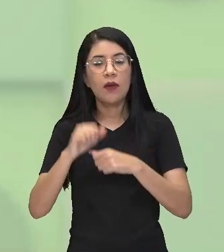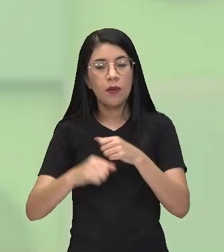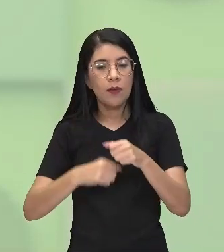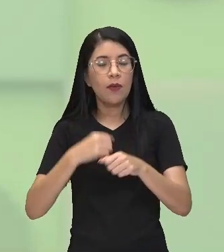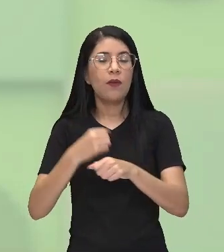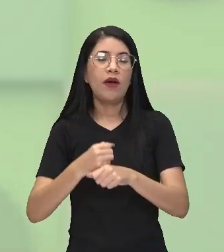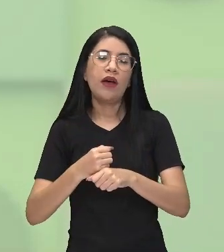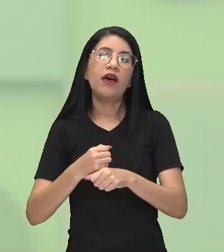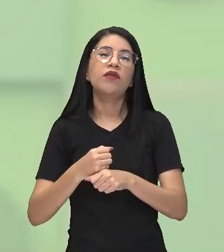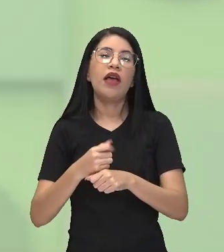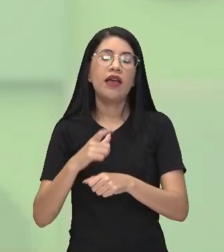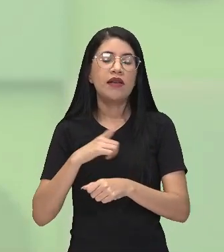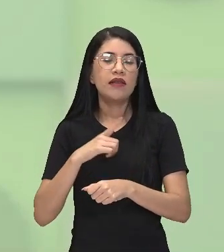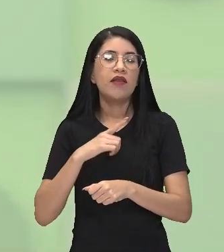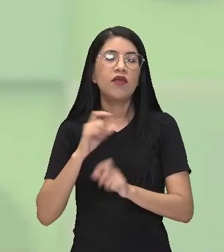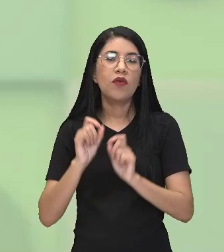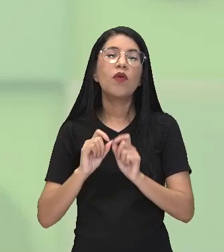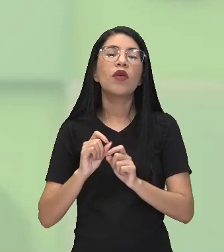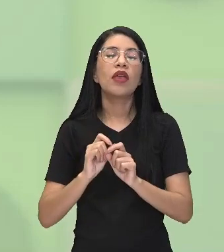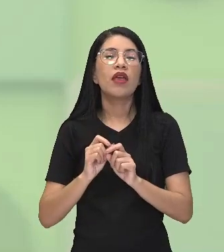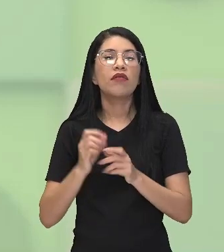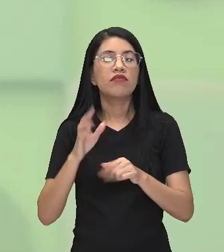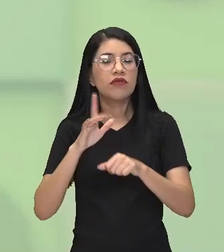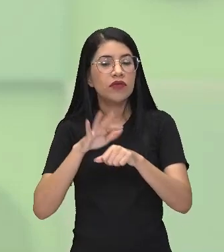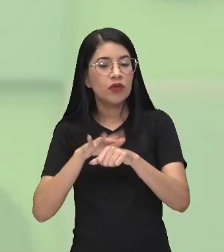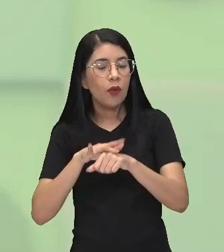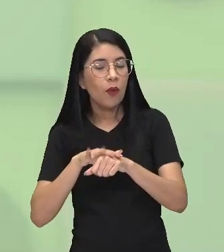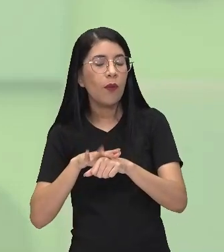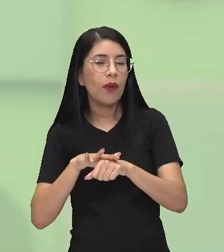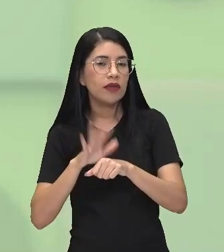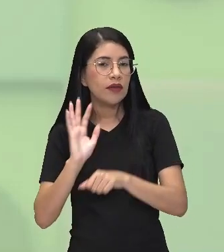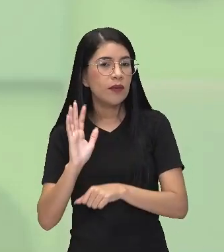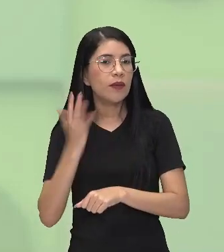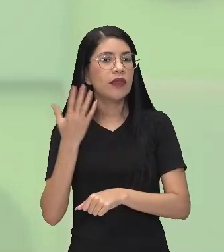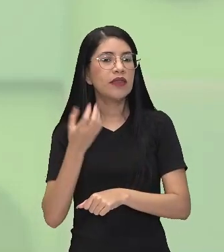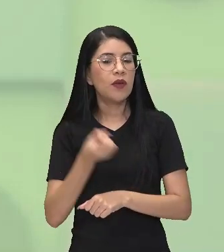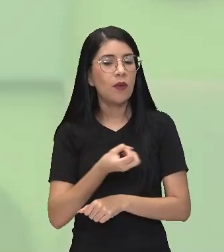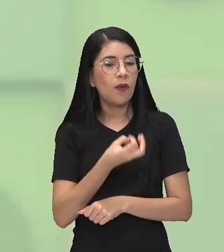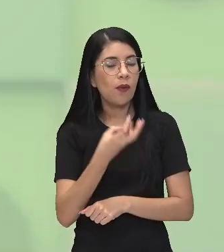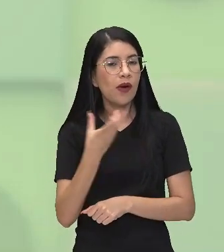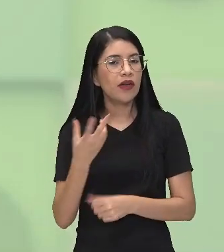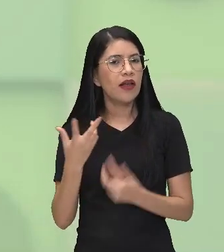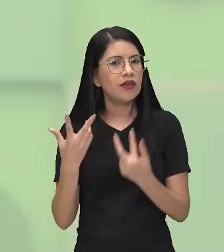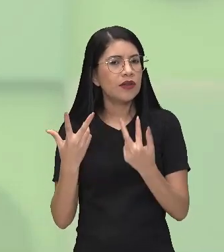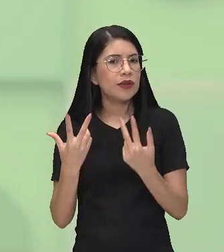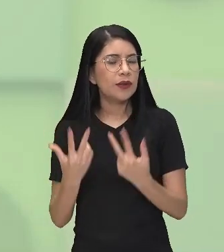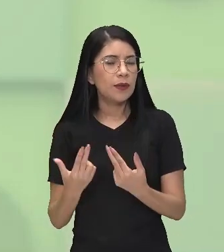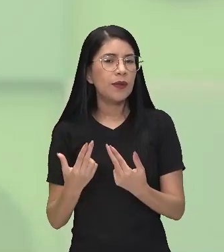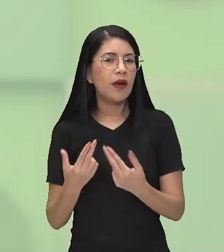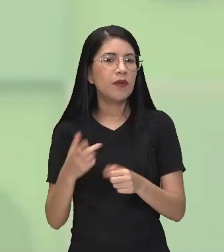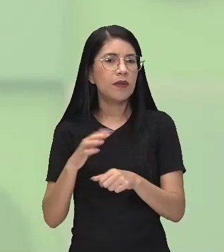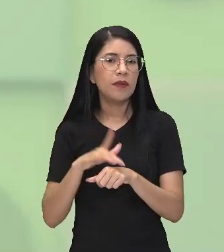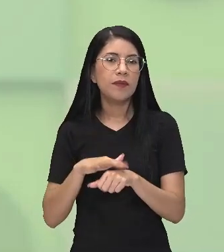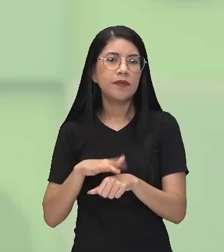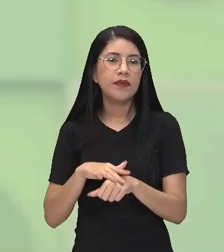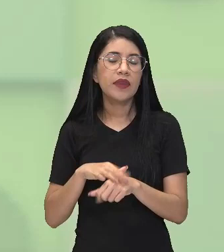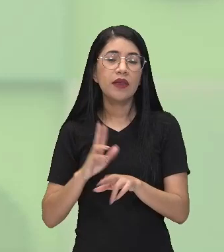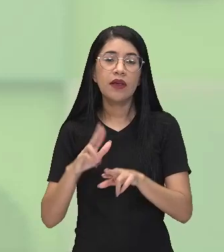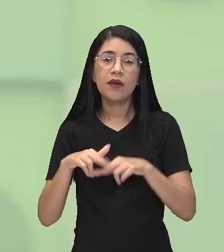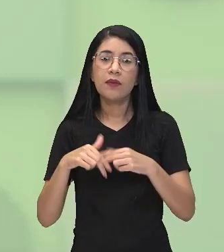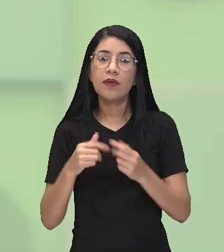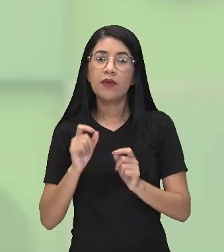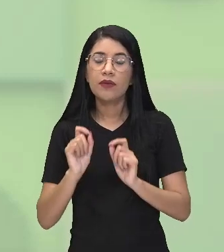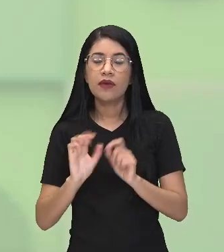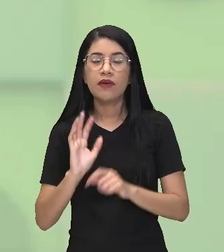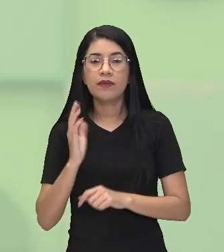uma frequência muito parecida de casos daquela doença, tá? Por isso,